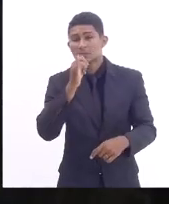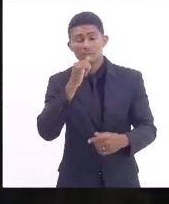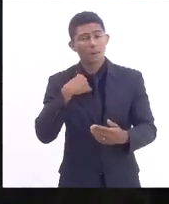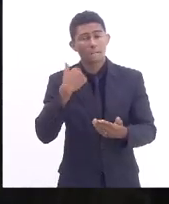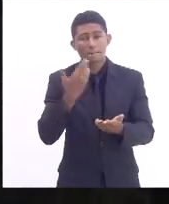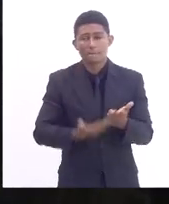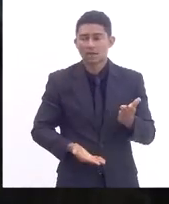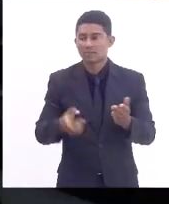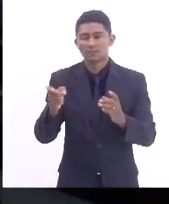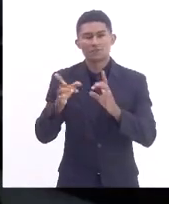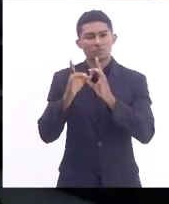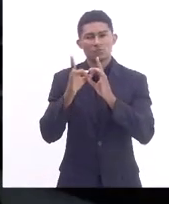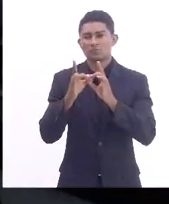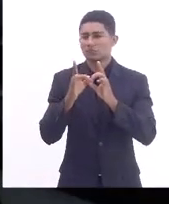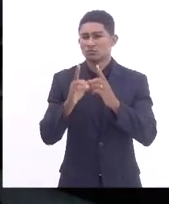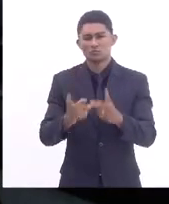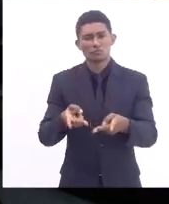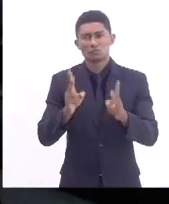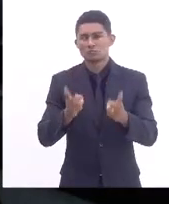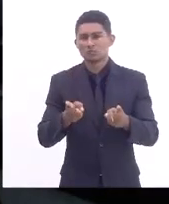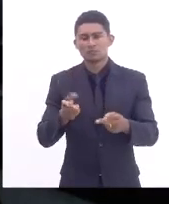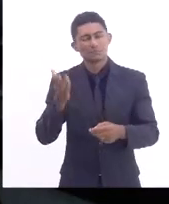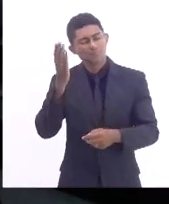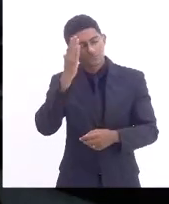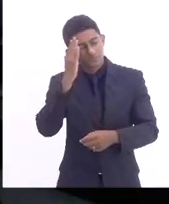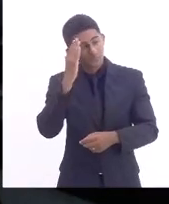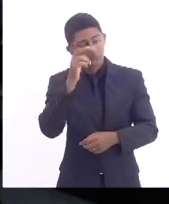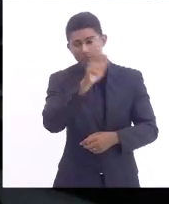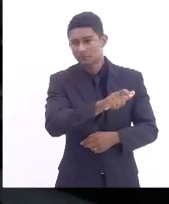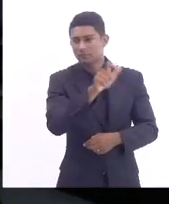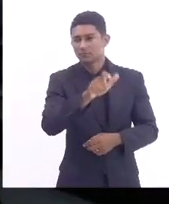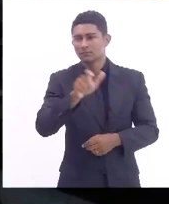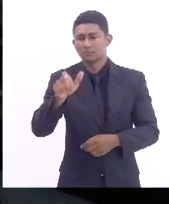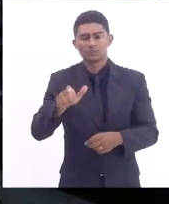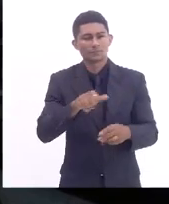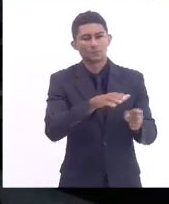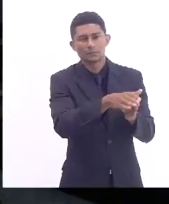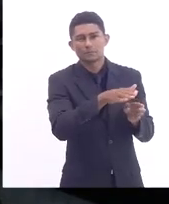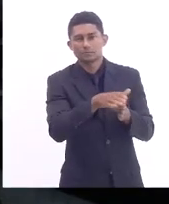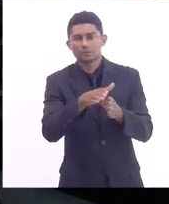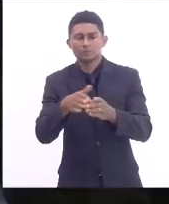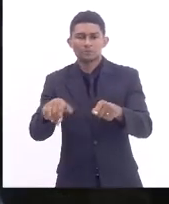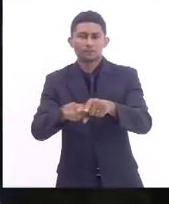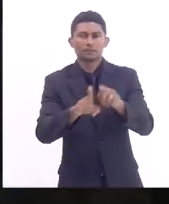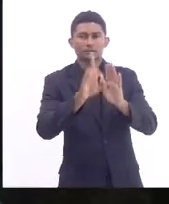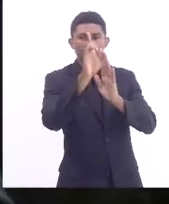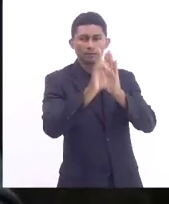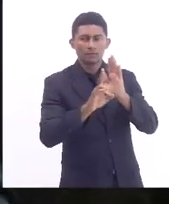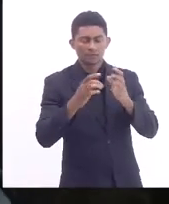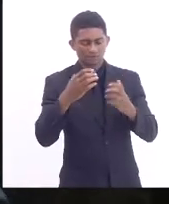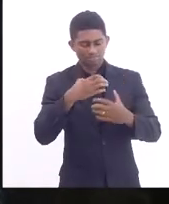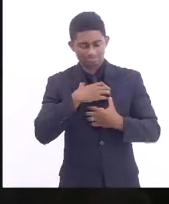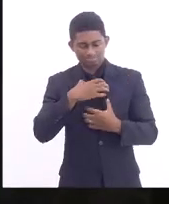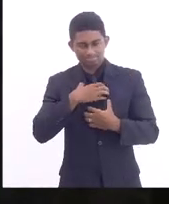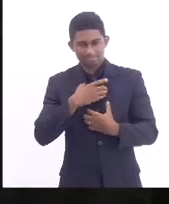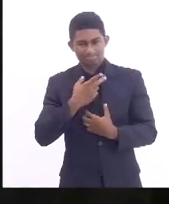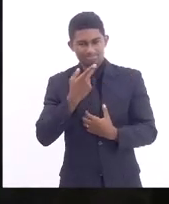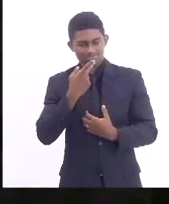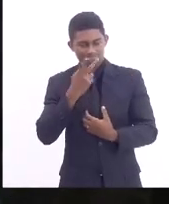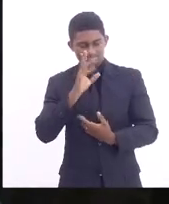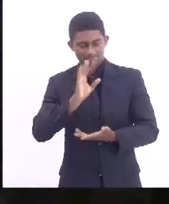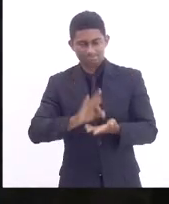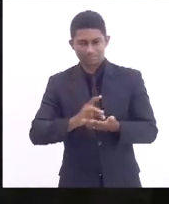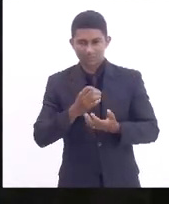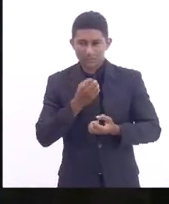tivesse perdido e eu sei que isso vale para cada Conselheiro e para cada diretor Então eu queria decoração mesmo como valor